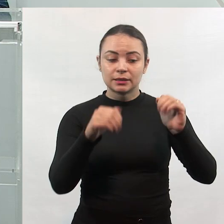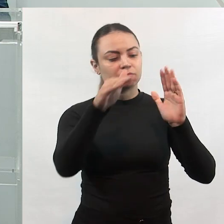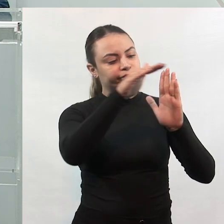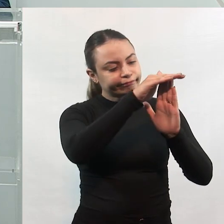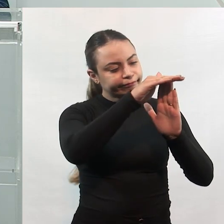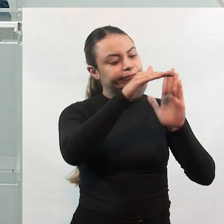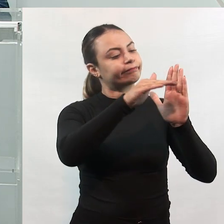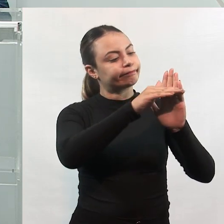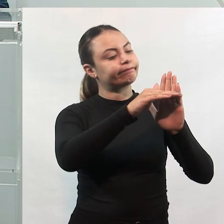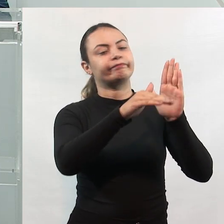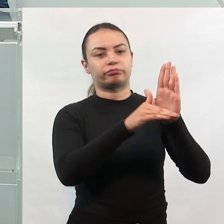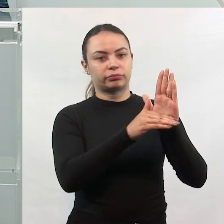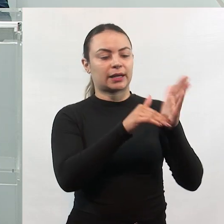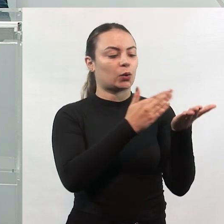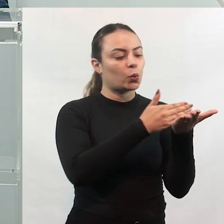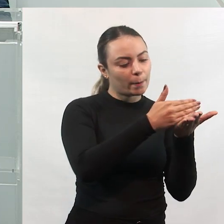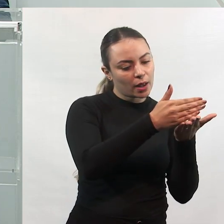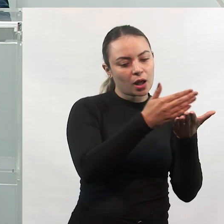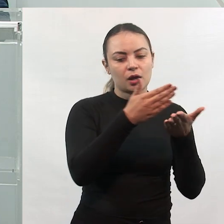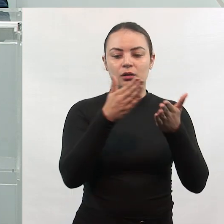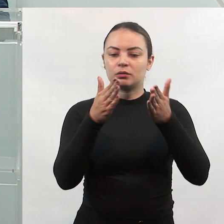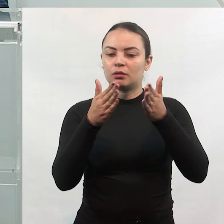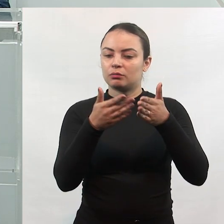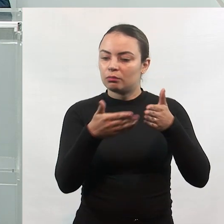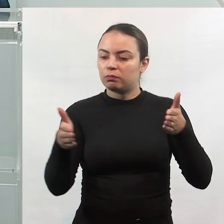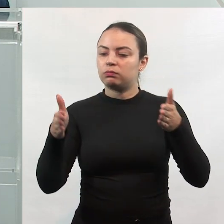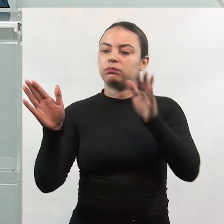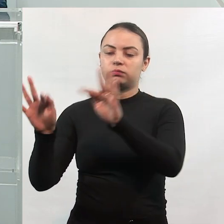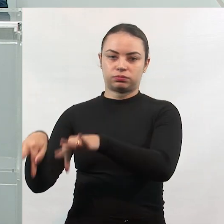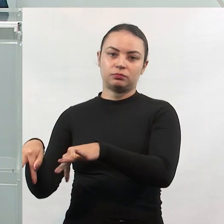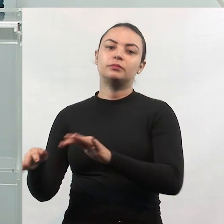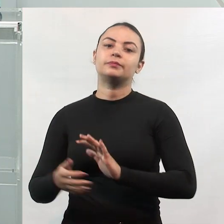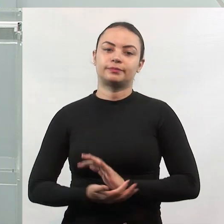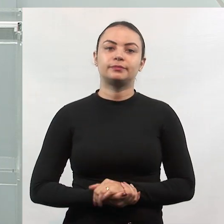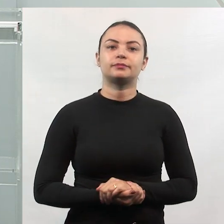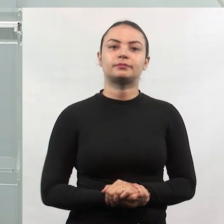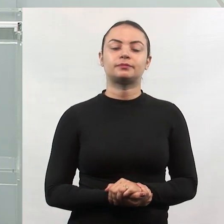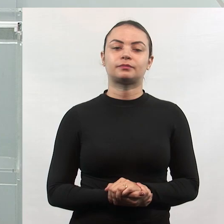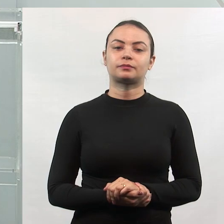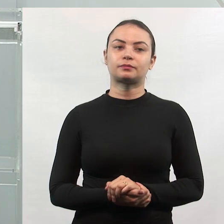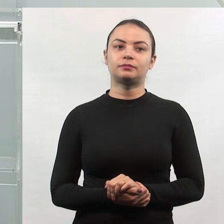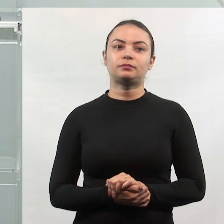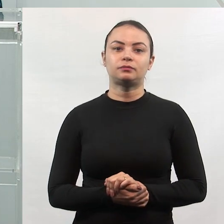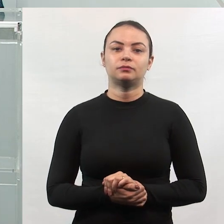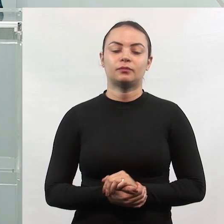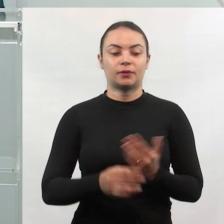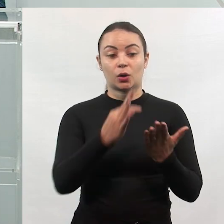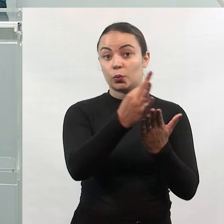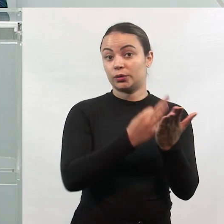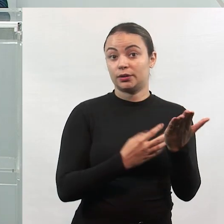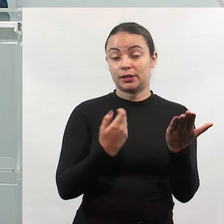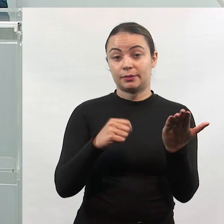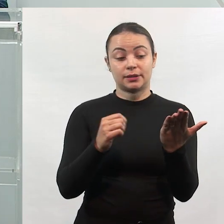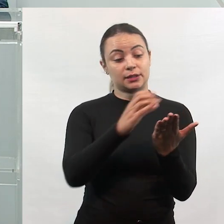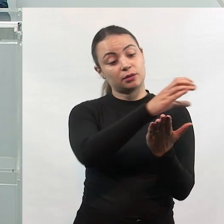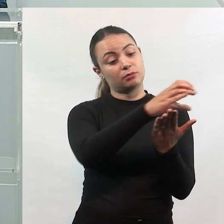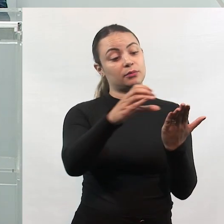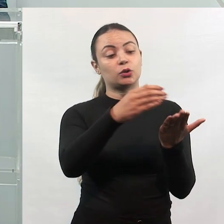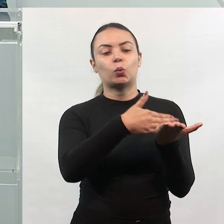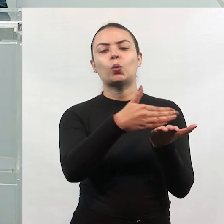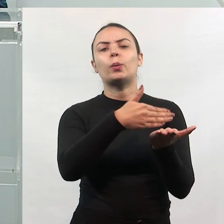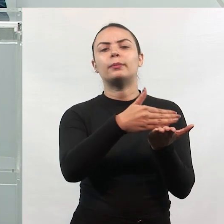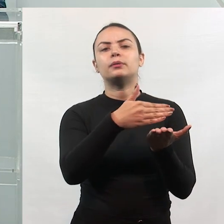demarcação, ainda que mental, né, da construção do texto, de introdução, desenvolvimento e conclusão. Né? Você precisa trazer